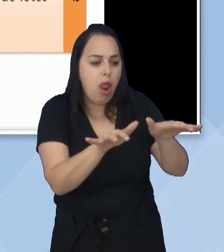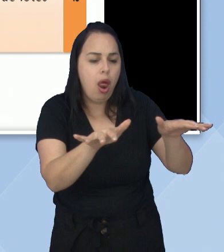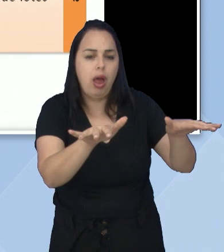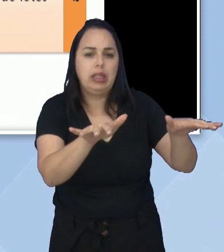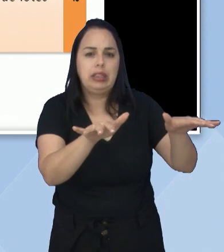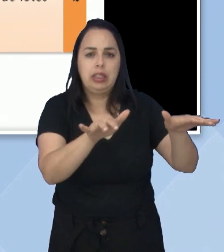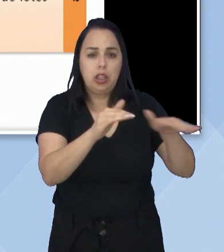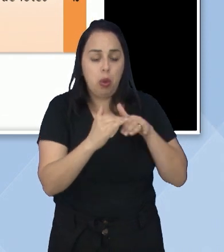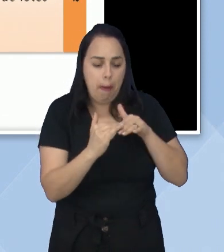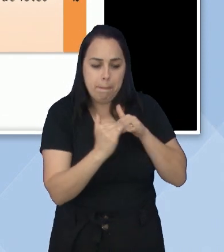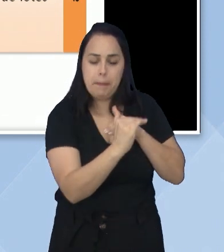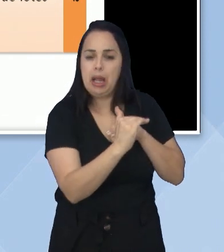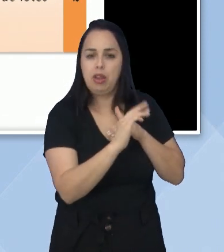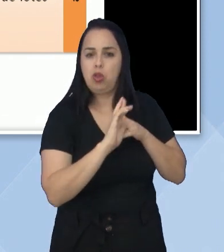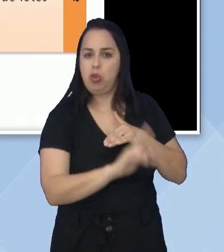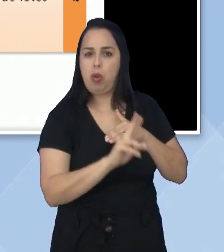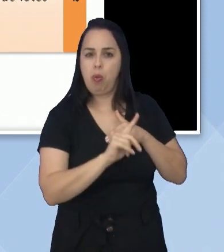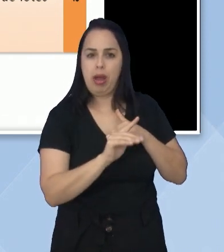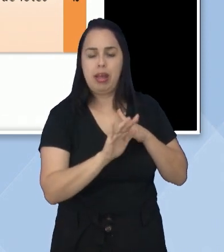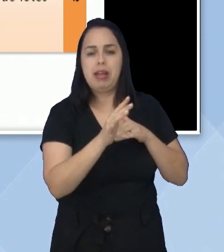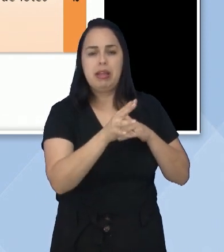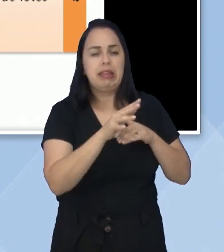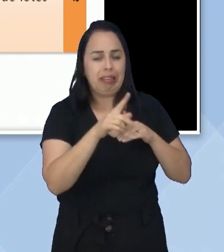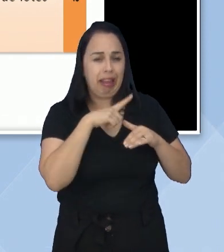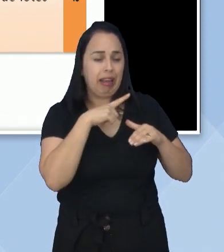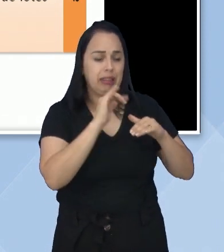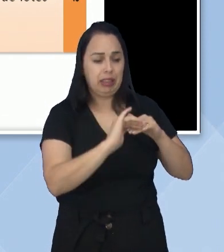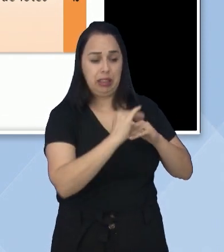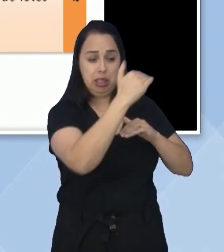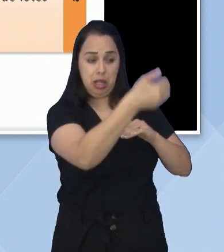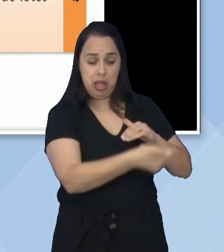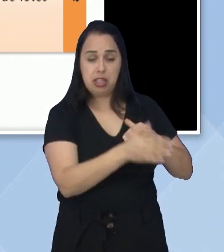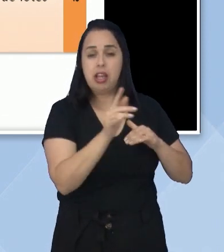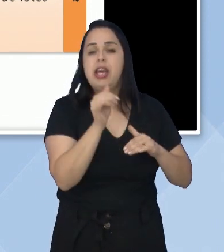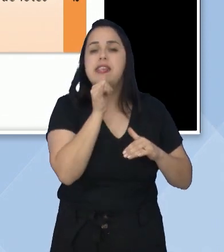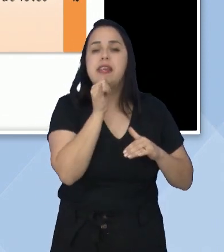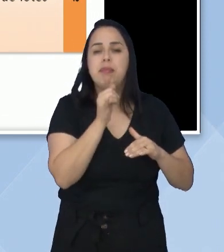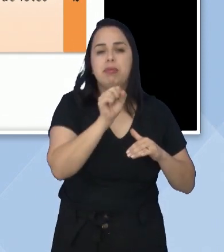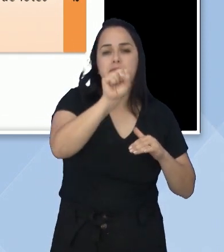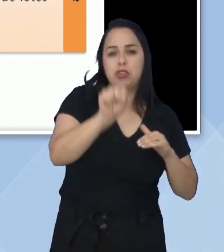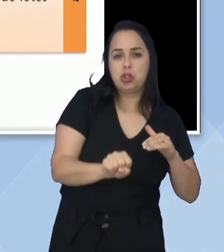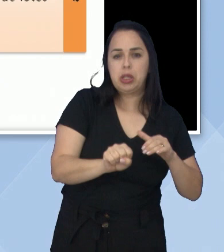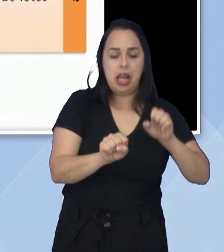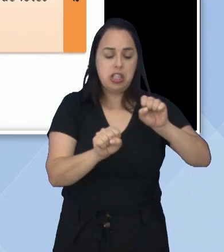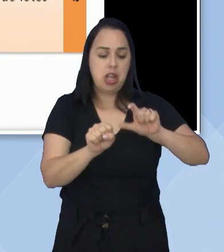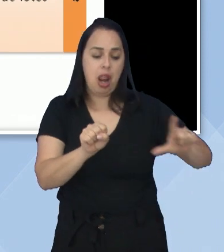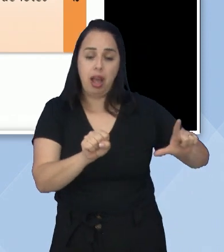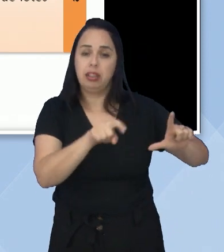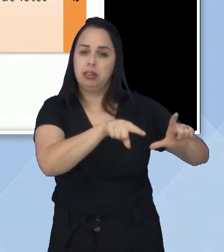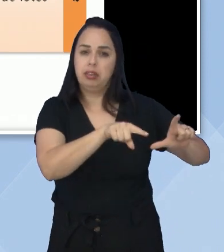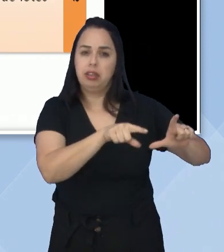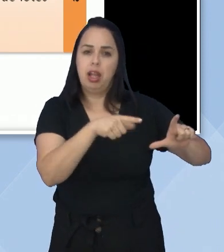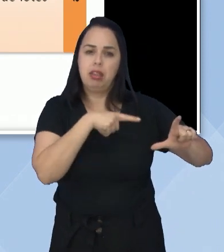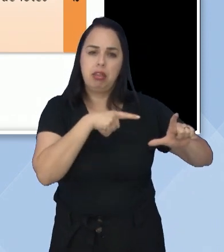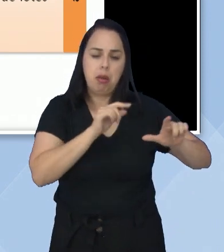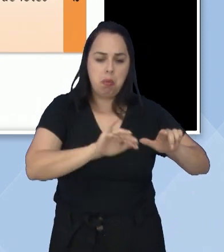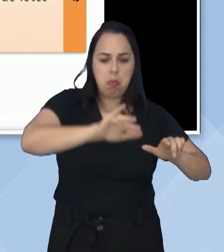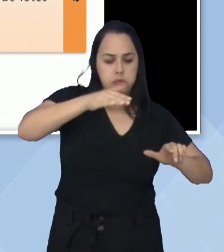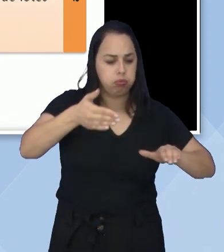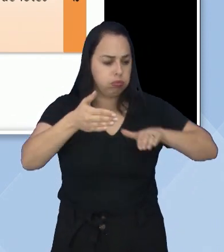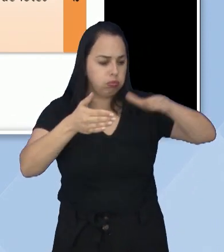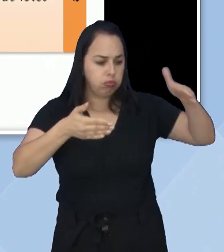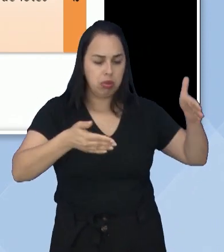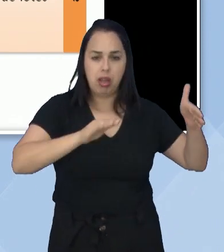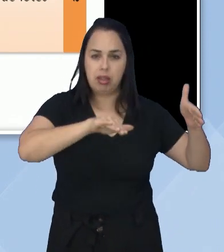tão plana em que você tem as colinas principalmente na região sudeste da região Leste em que você já tem uma certa um terreno um pouco mais